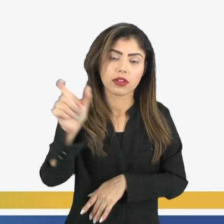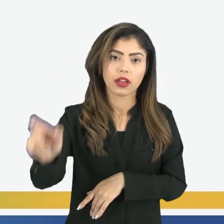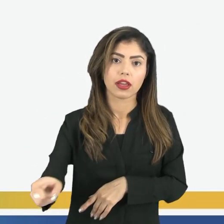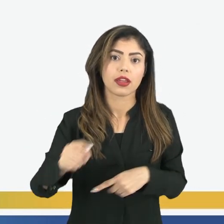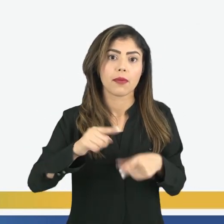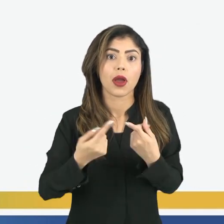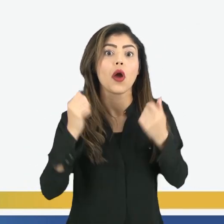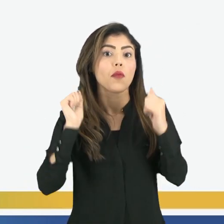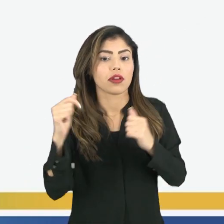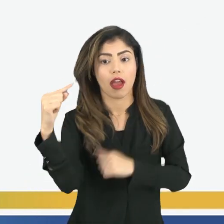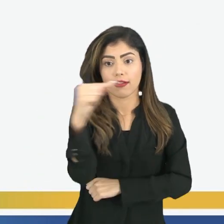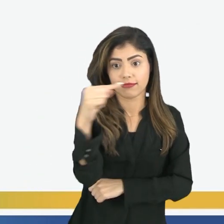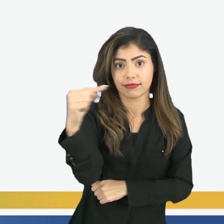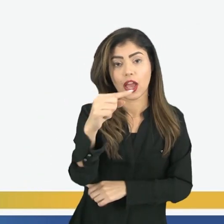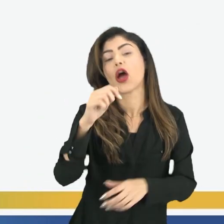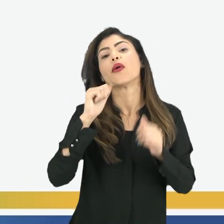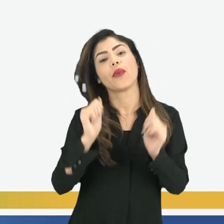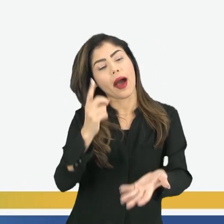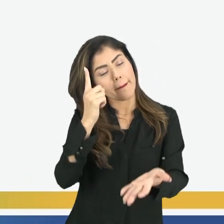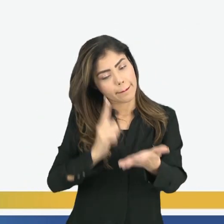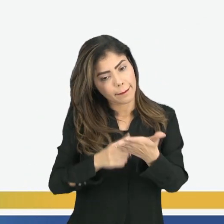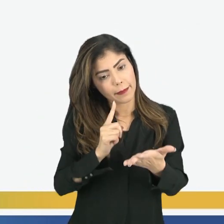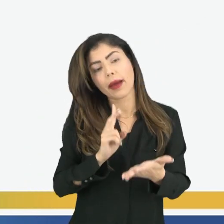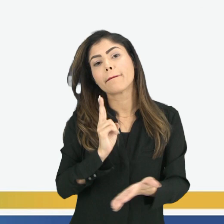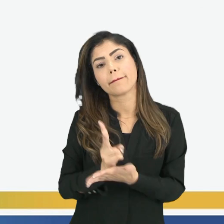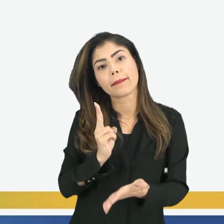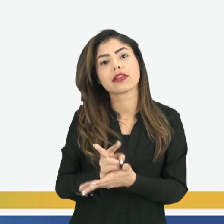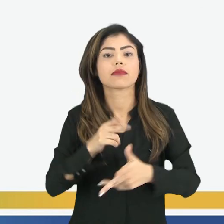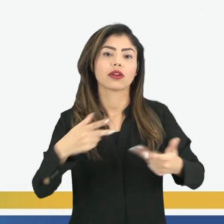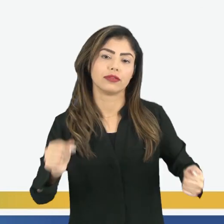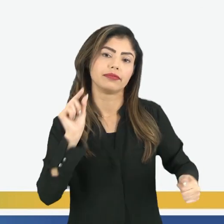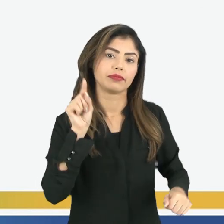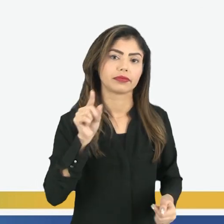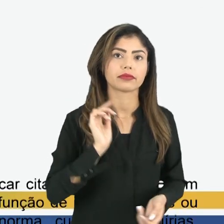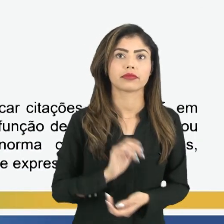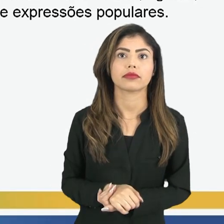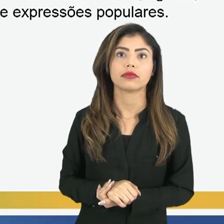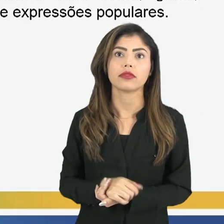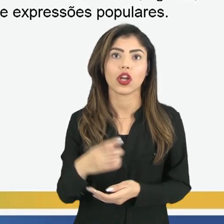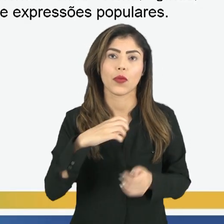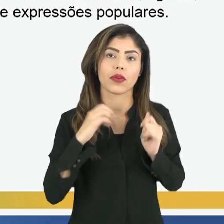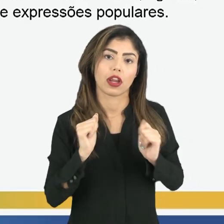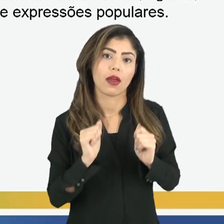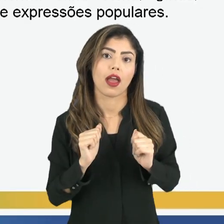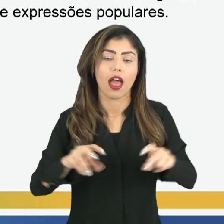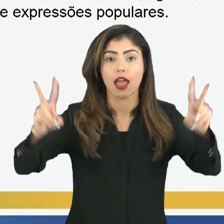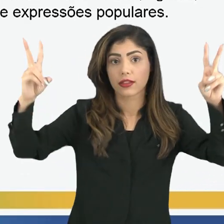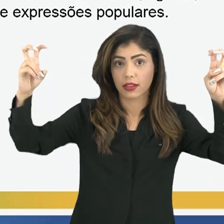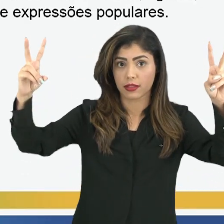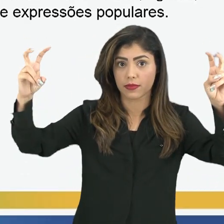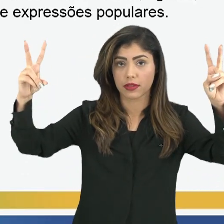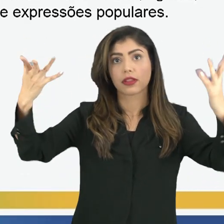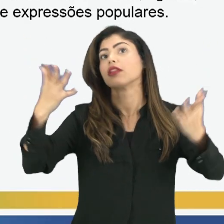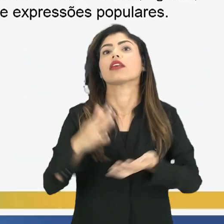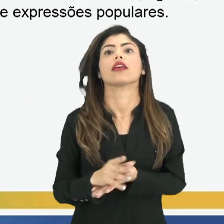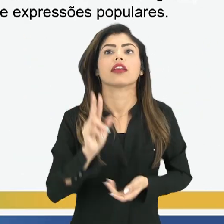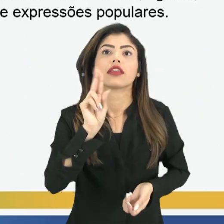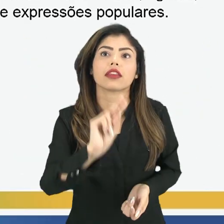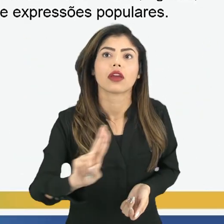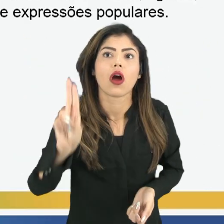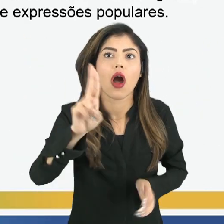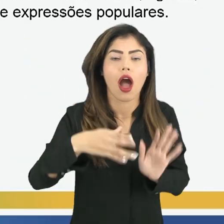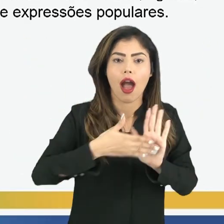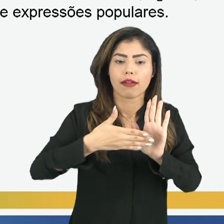utilizado o travessão para cumprir a mesma função. Portanto, podemos dizer que as aspas servem para